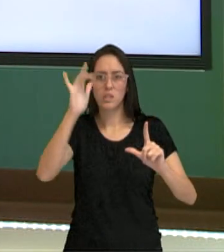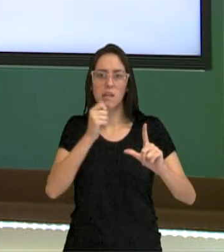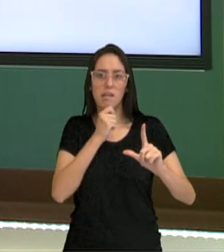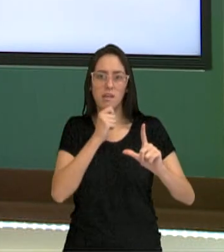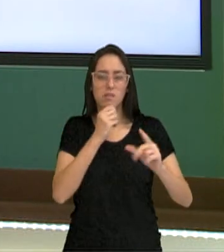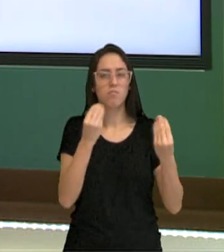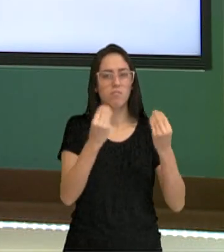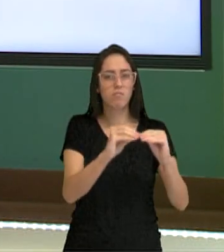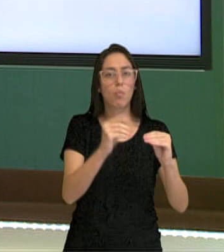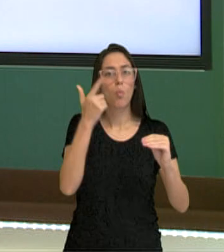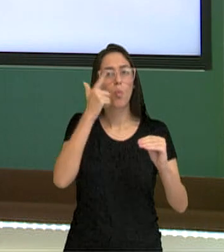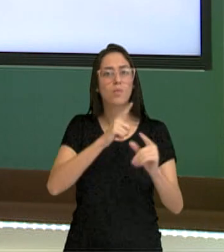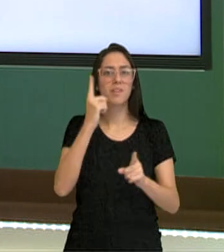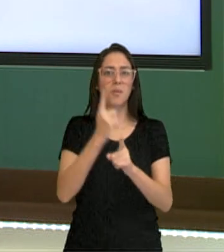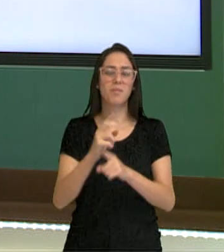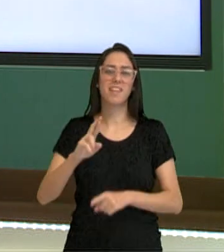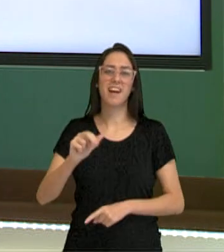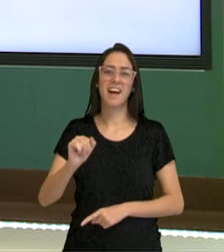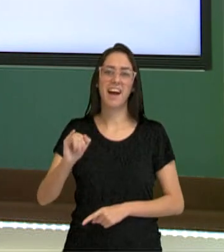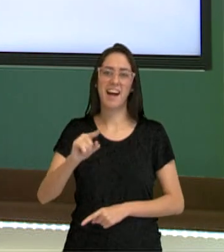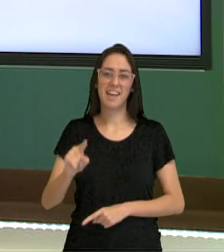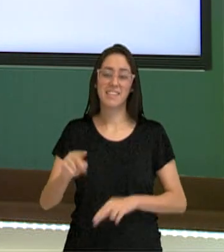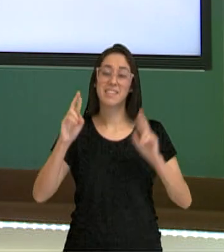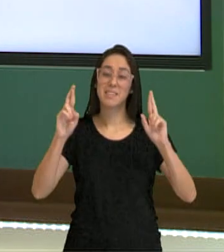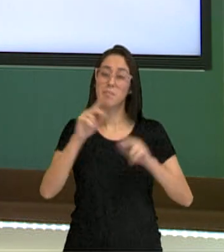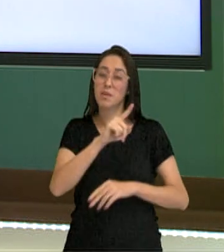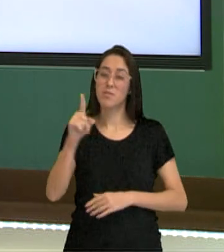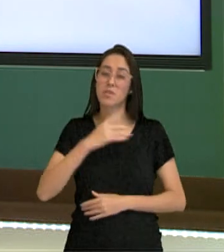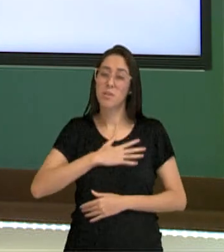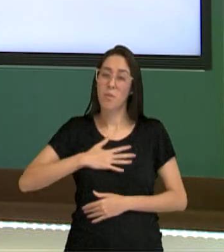a sua raiz. Espero que vocês tenham lembrado, que vocês tenham